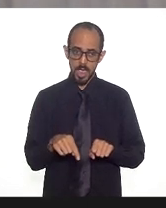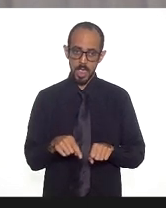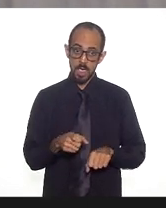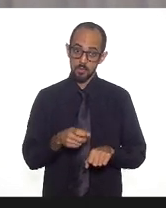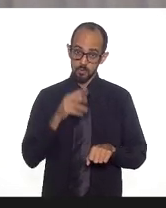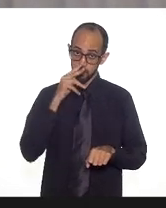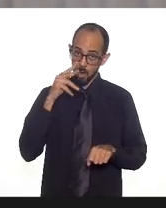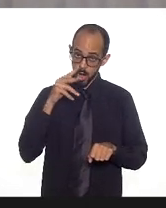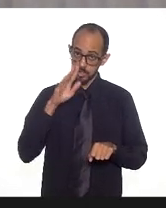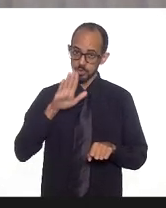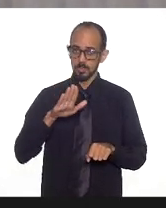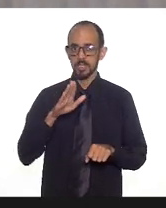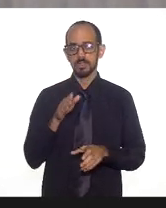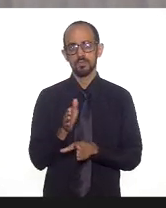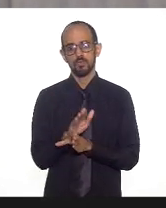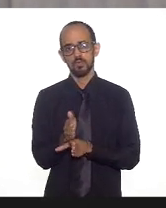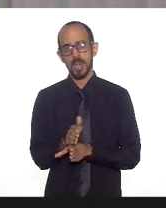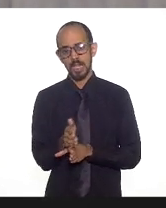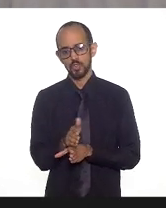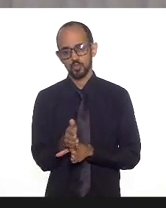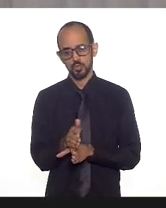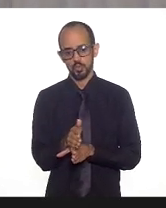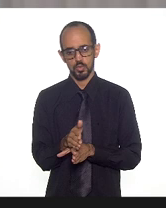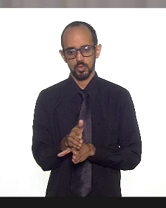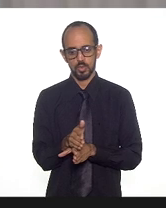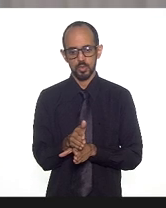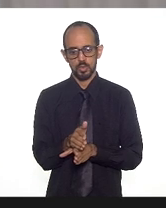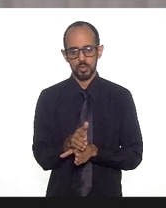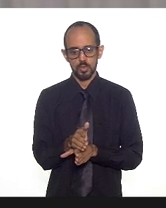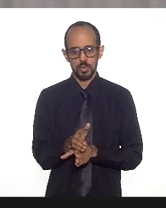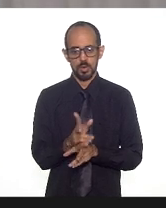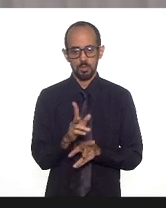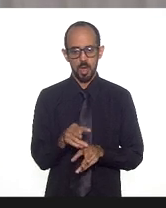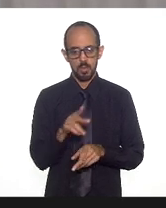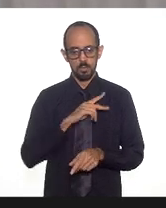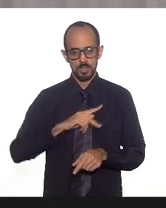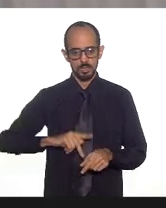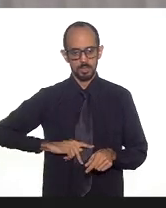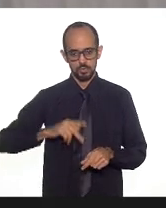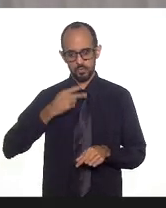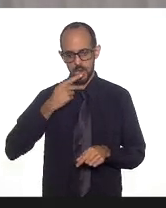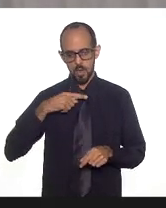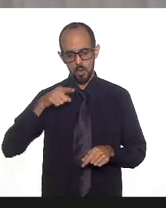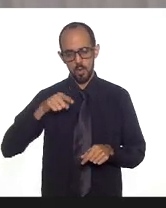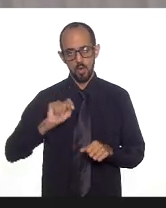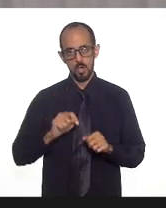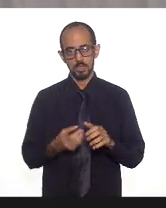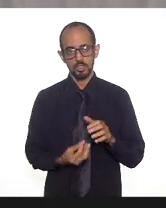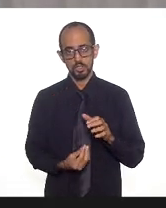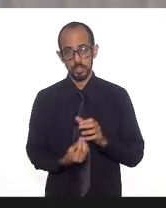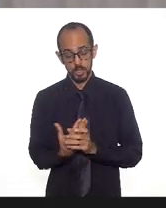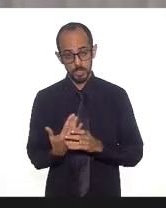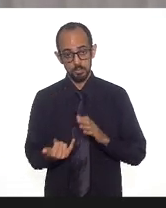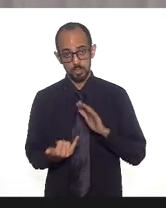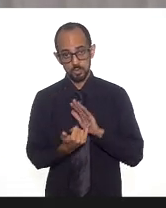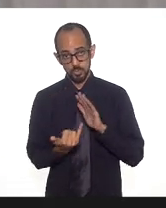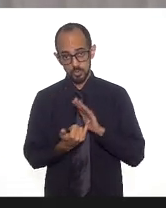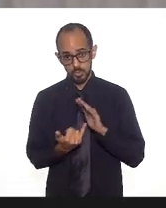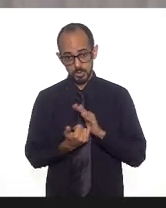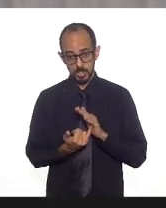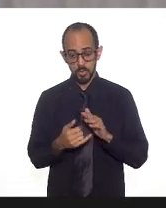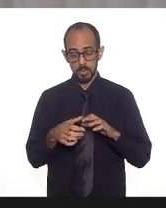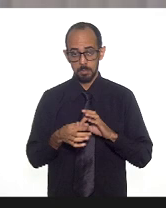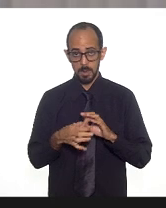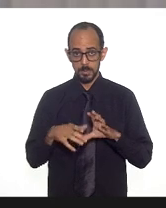a PL que foi colocada para a eleição do presidente, eu acho que institucionaliza o sistema de vez e permite que o